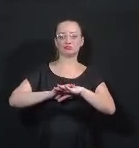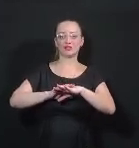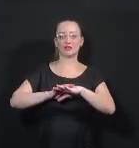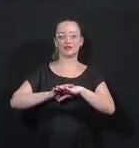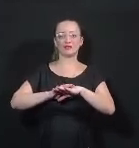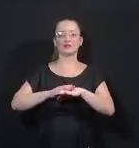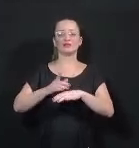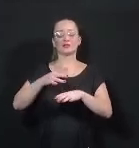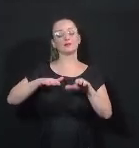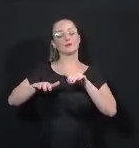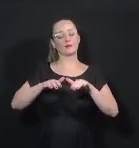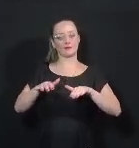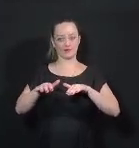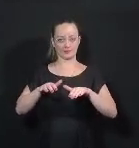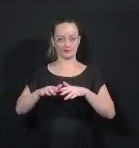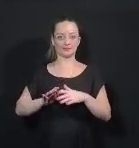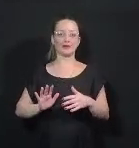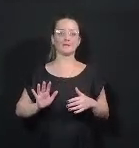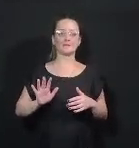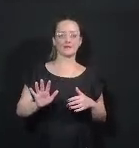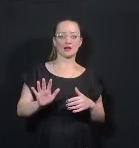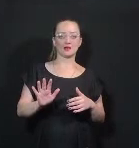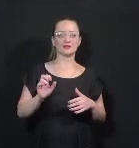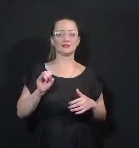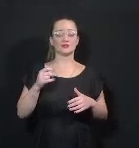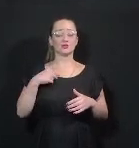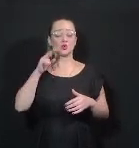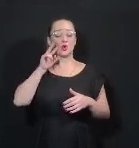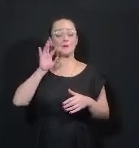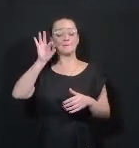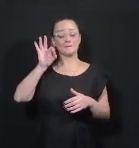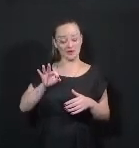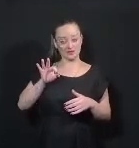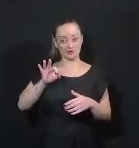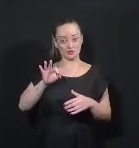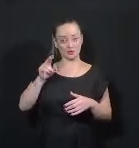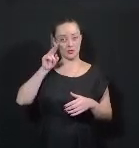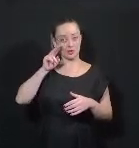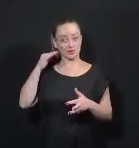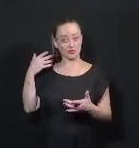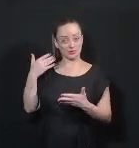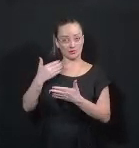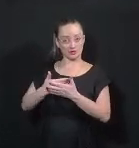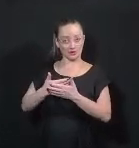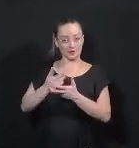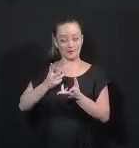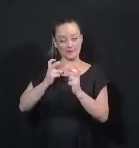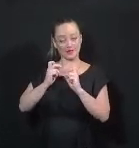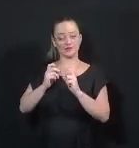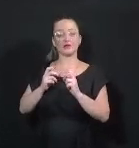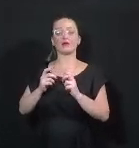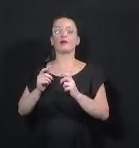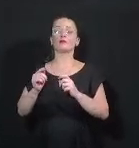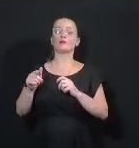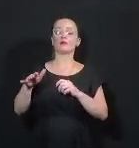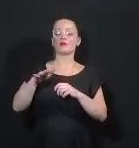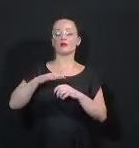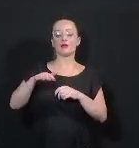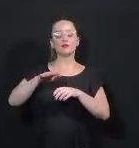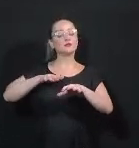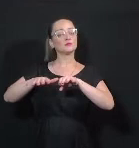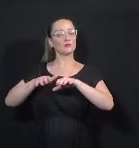desses movimentos. Mas, se nós olharmos realmente a história, nós vamos ver que